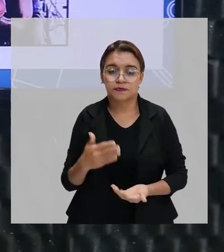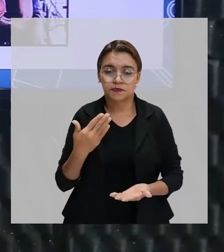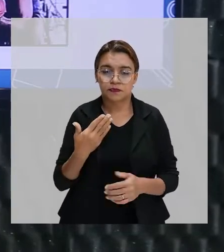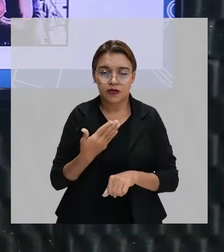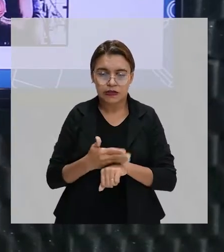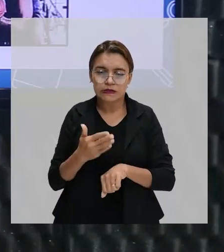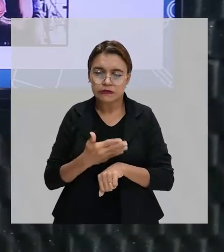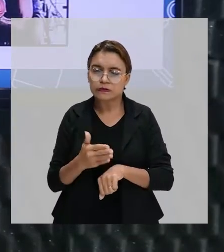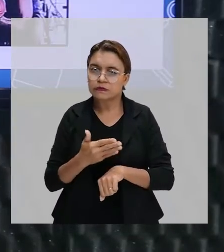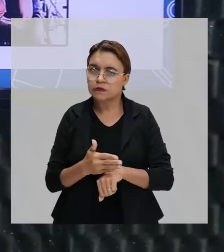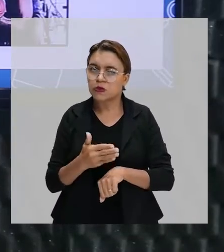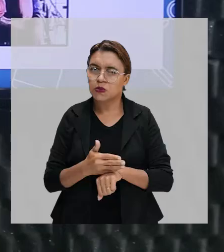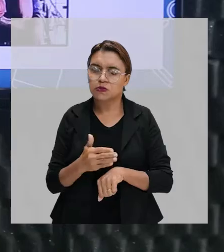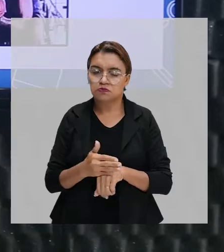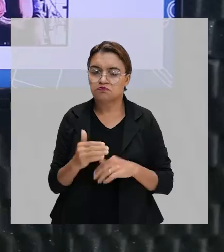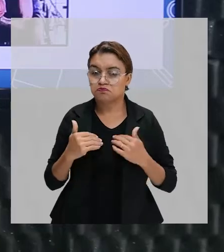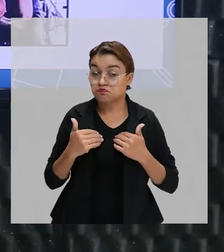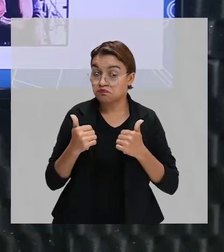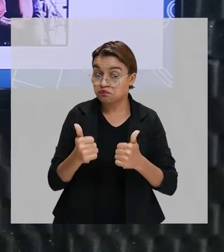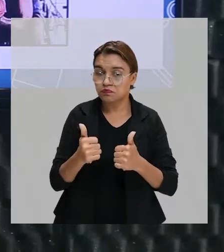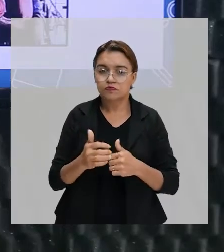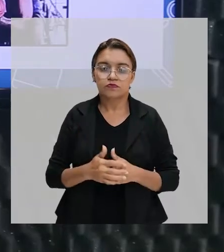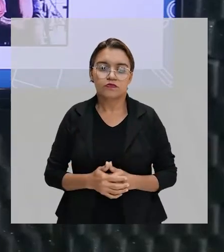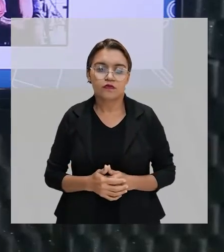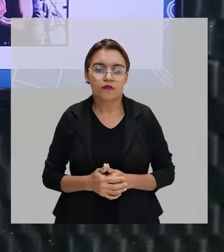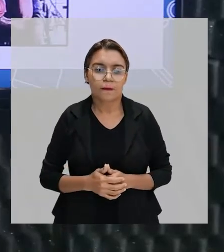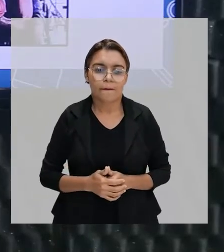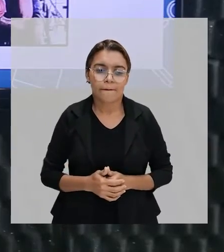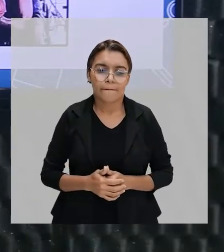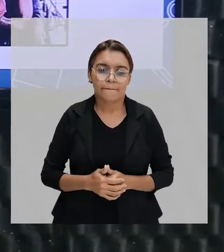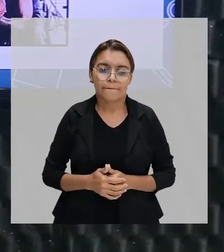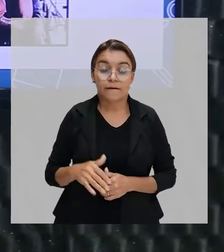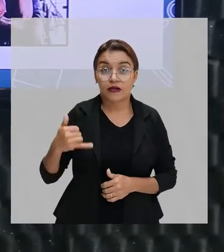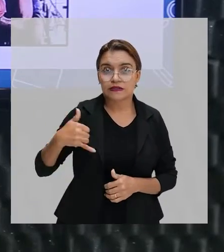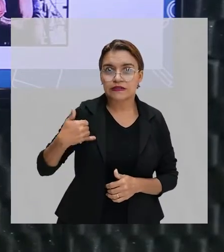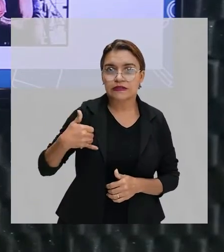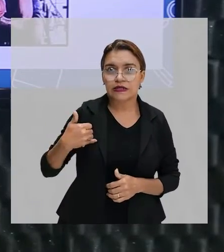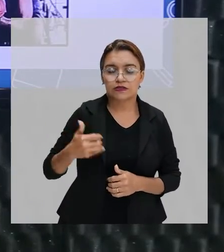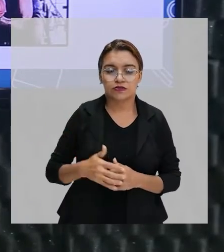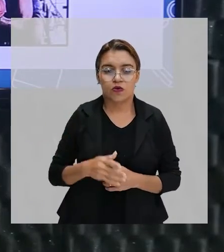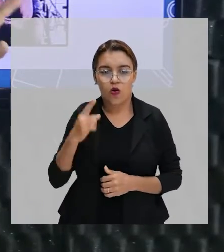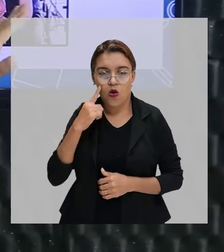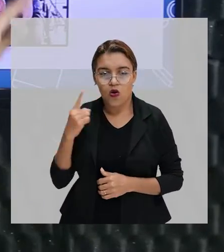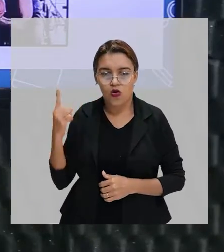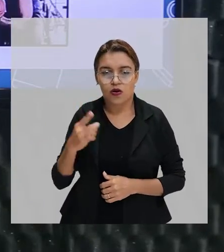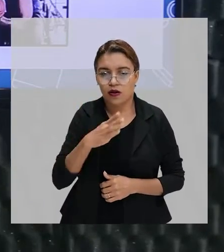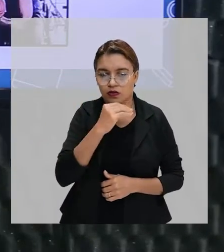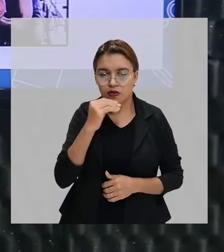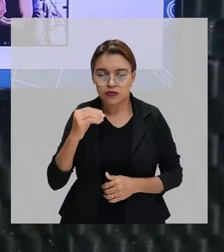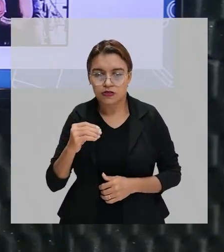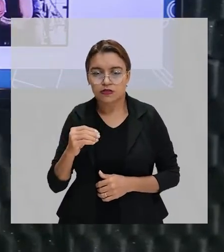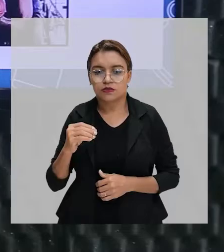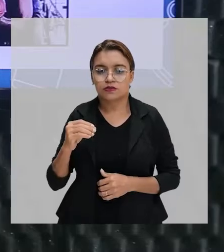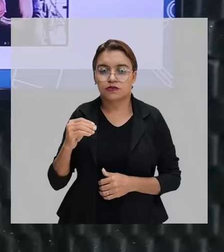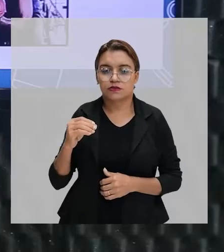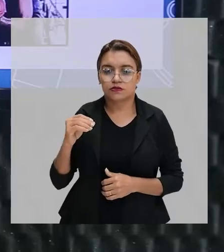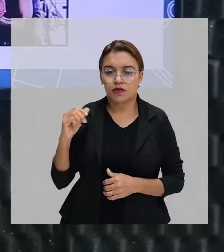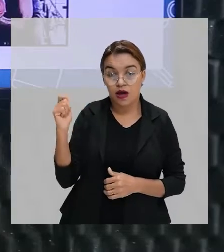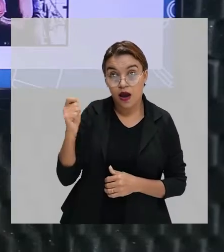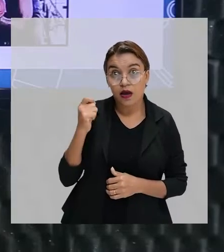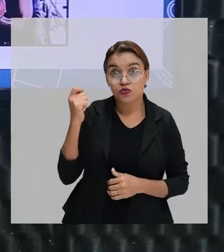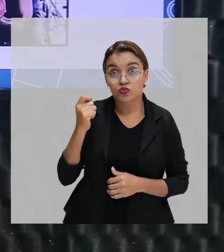aí nós vamos falar das faixas etárias por exemplo tá aqui ó o azeite adulto idoso